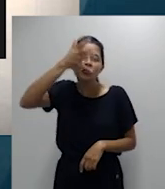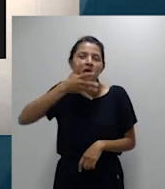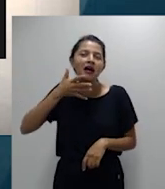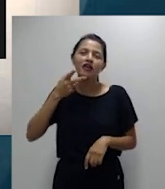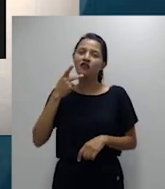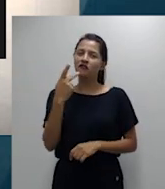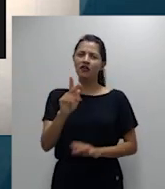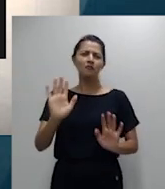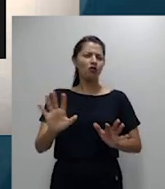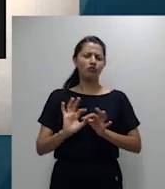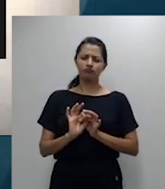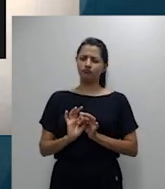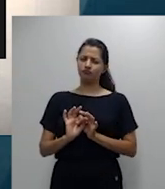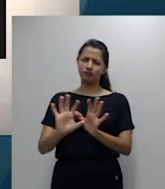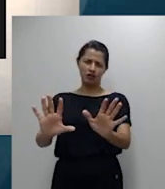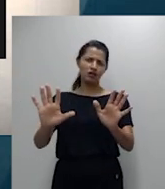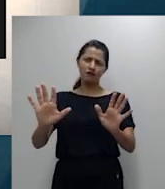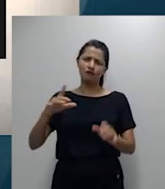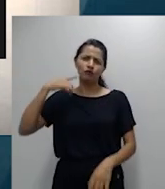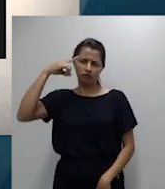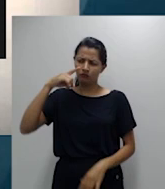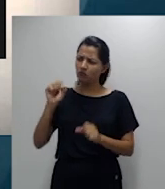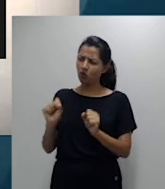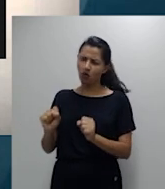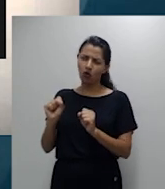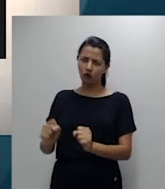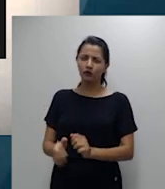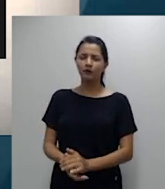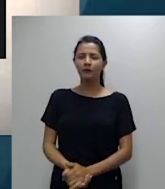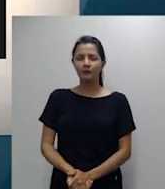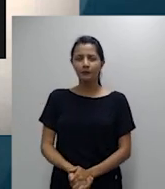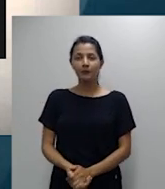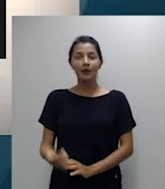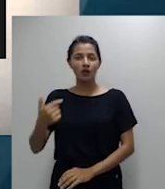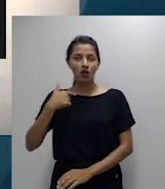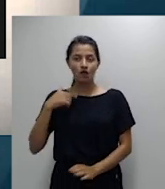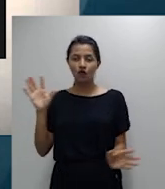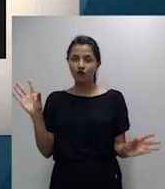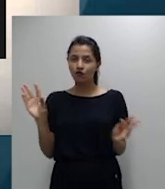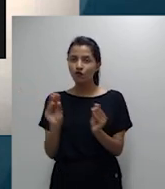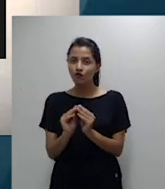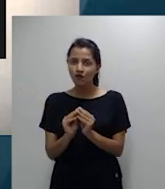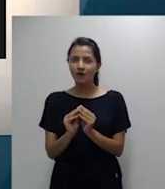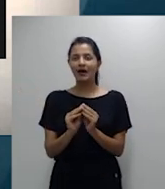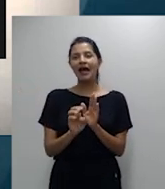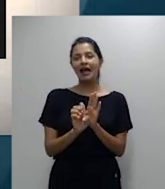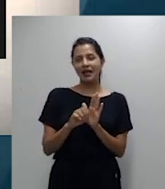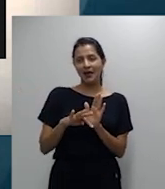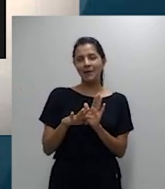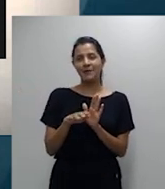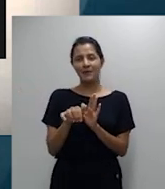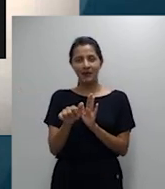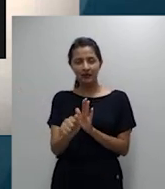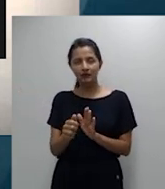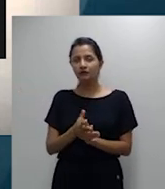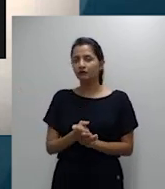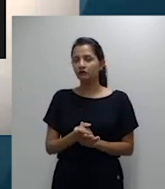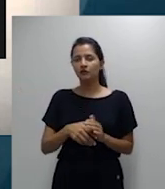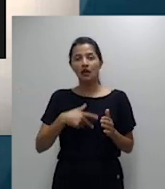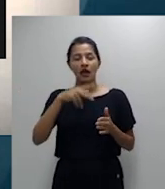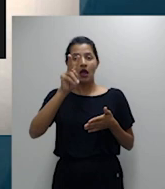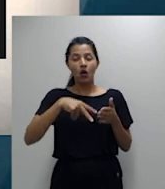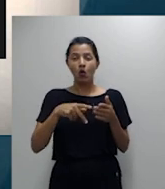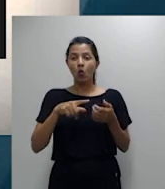disse fica totalmente à vontade volte a breve ainda mais a Band não há violação a